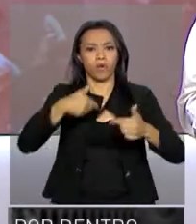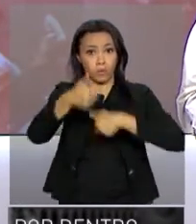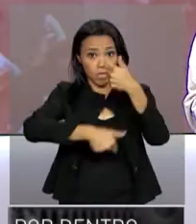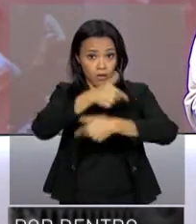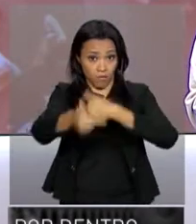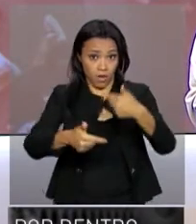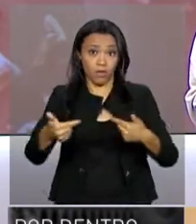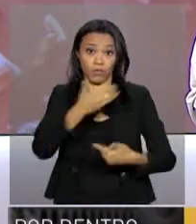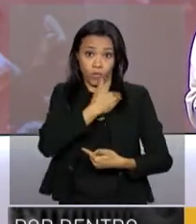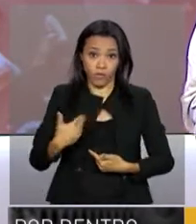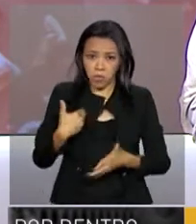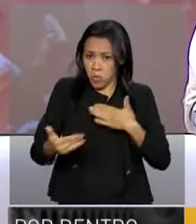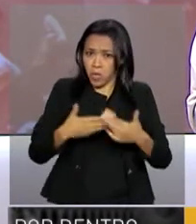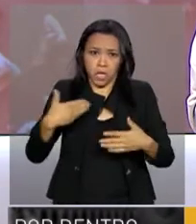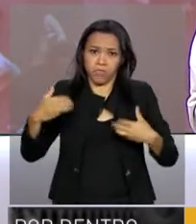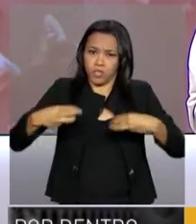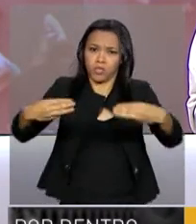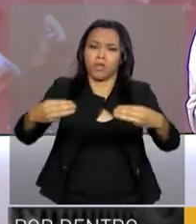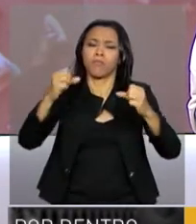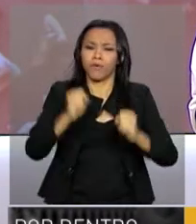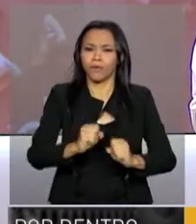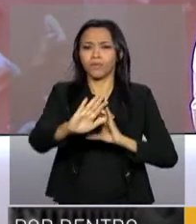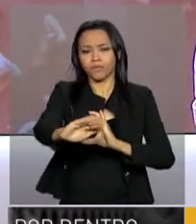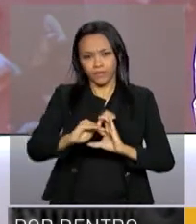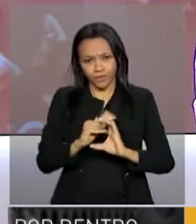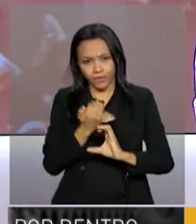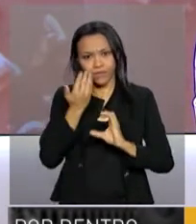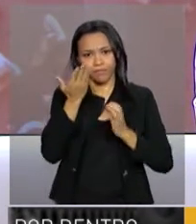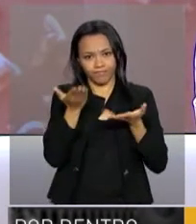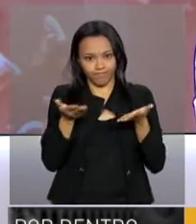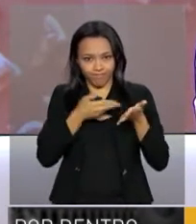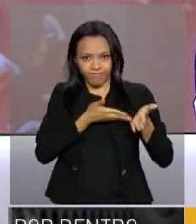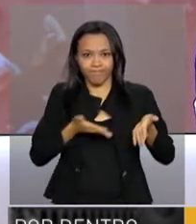qualquer ministério, escreva para